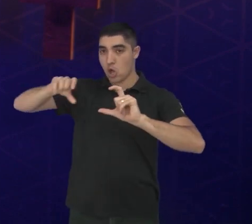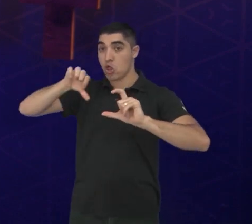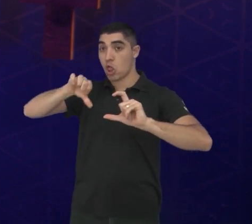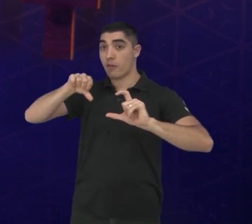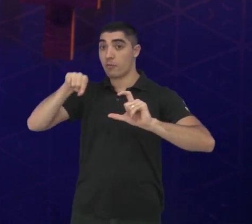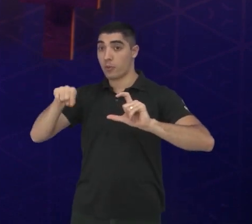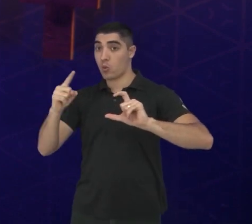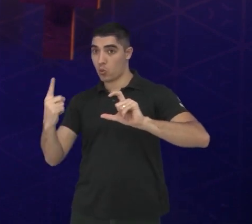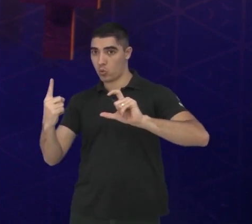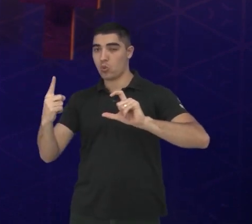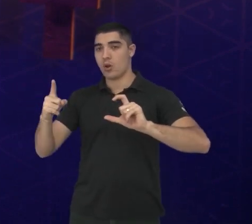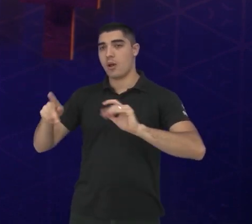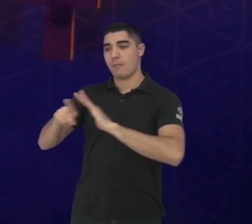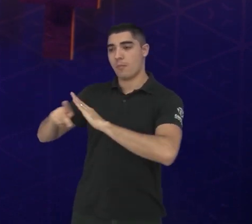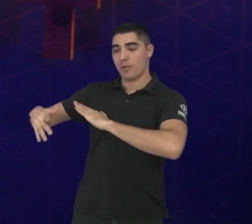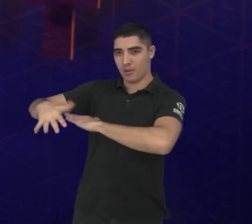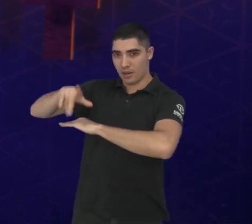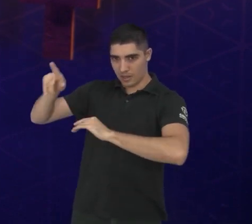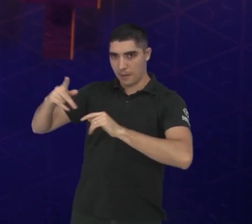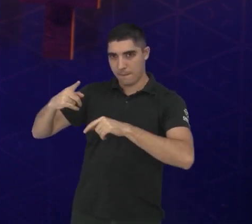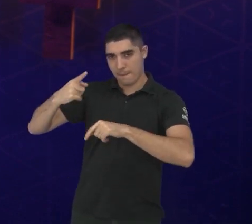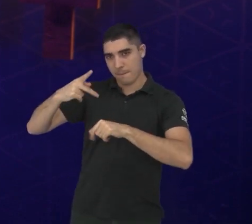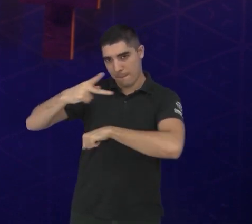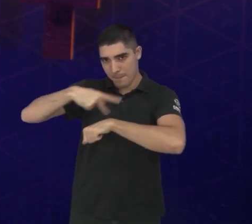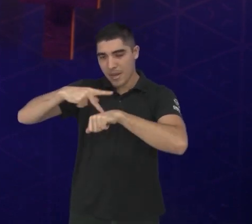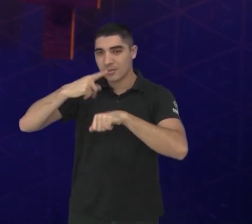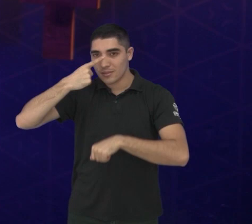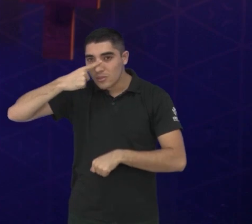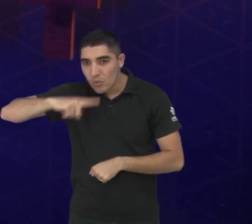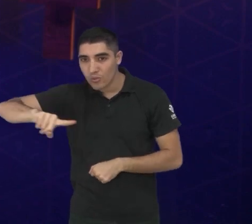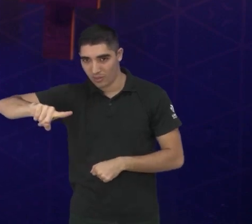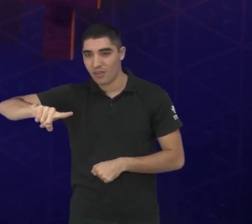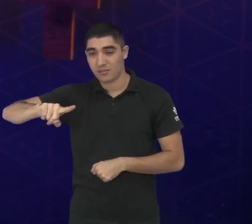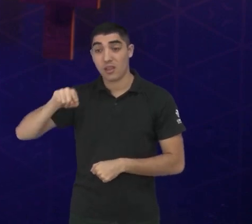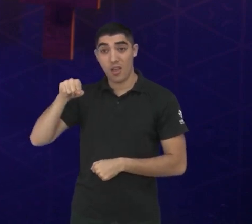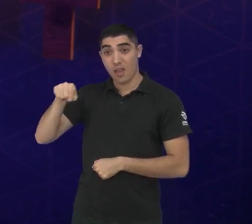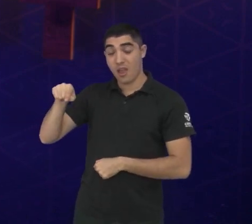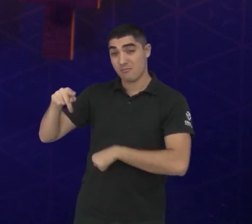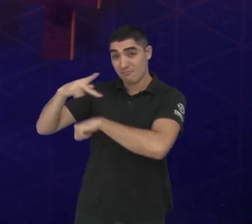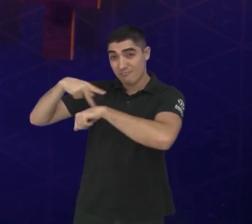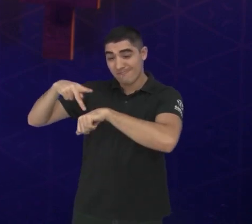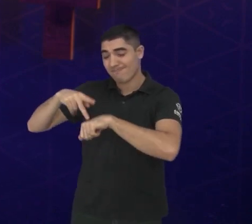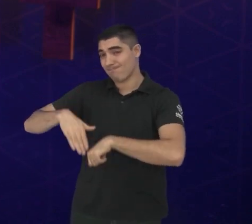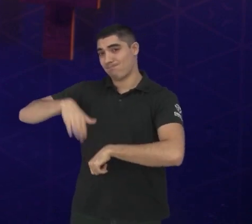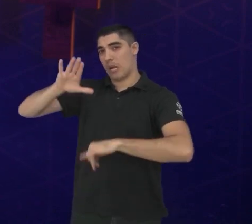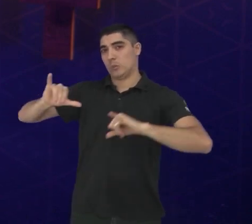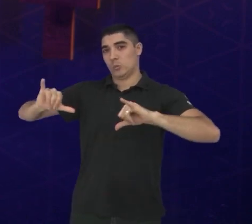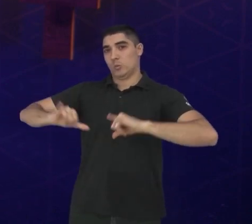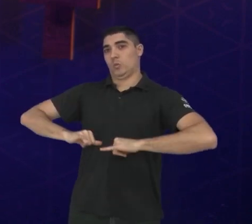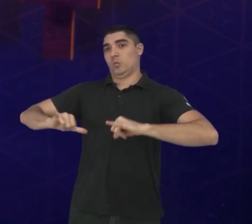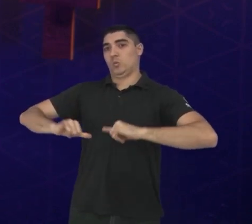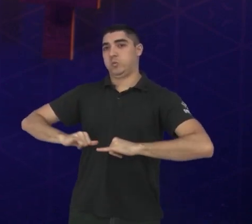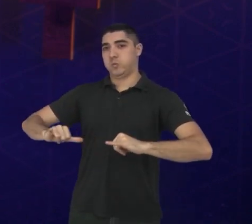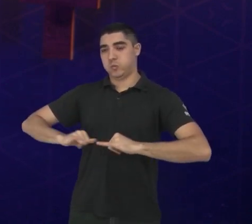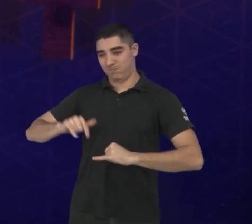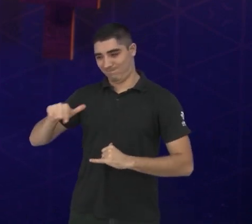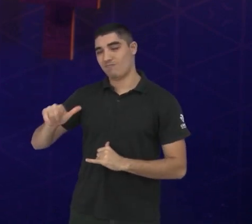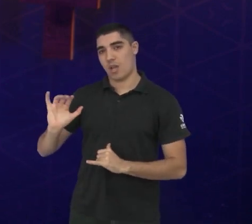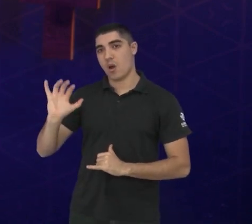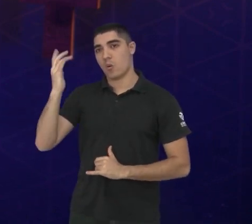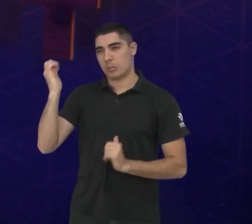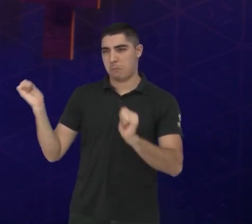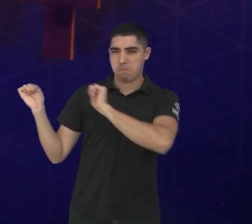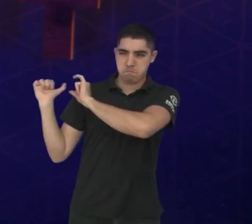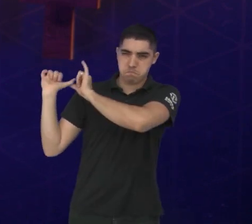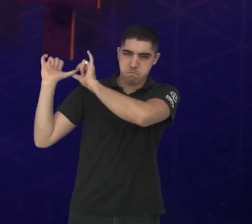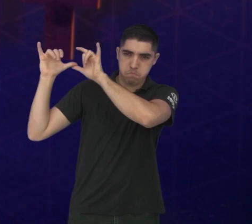Exato. que partiu da ilha de Sumatra, que fica na Indonésia, e a Indonésia foi o país mais atingido, mas como eu mencionei